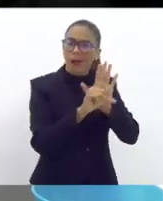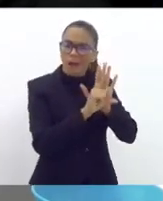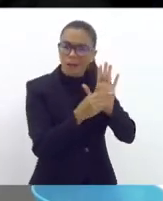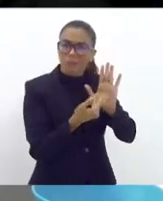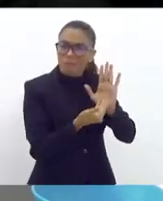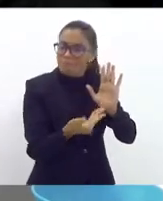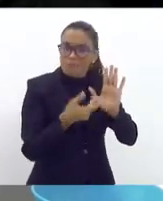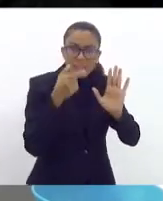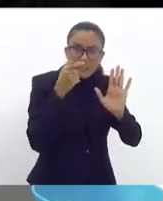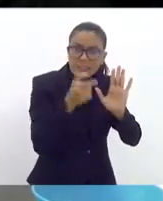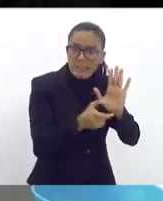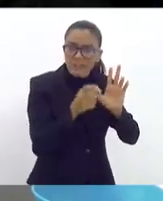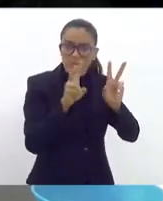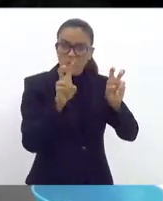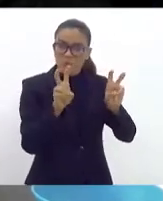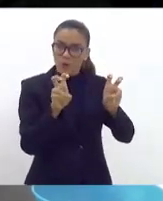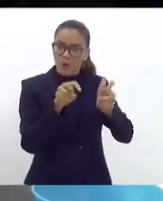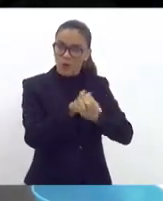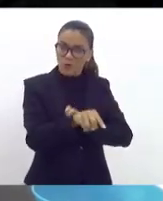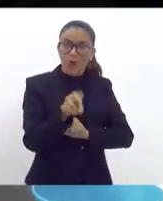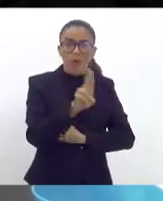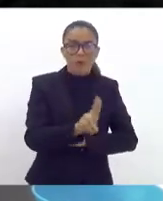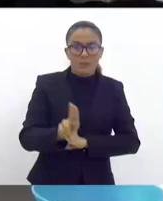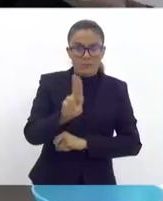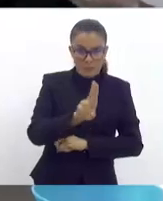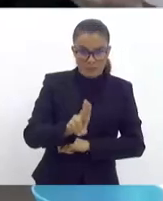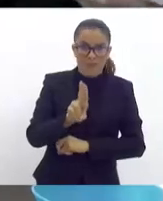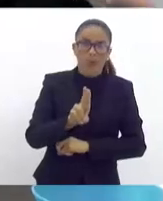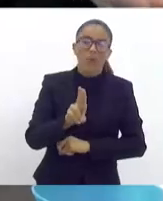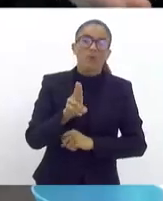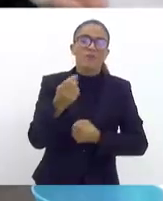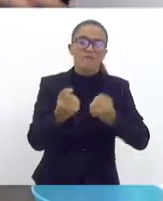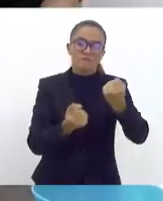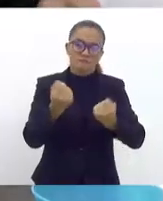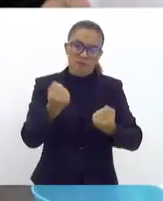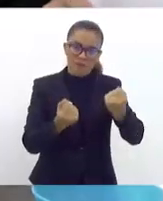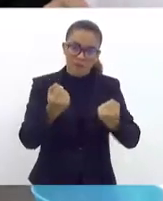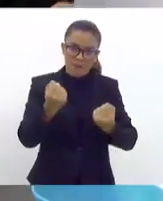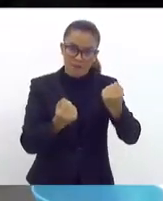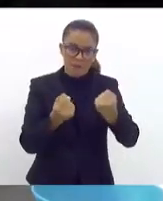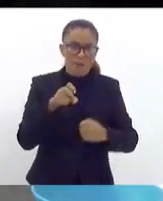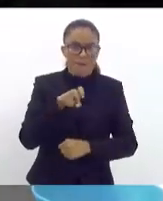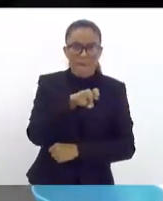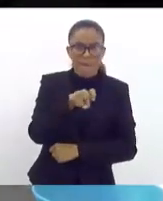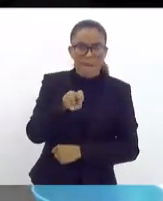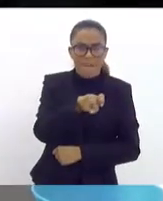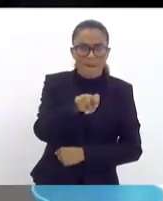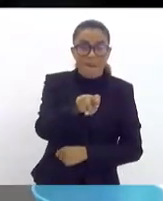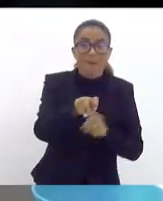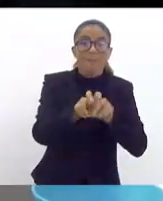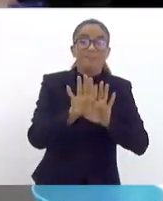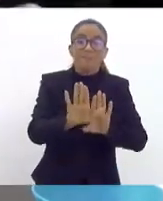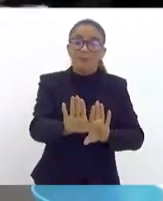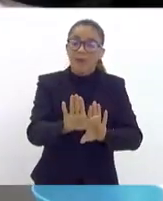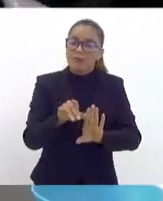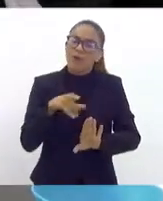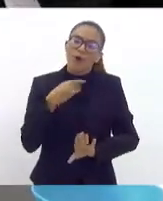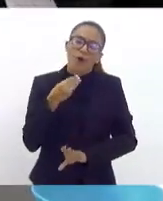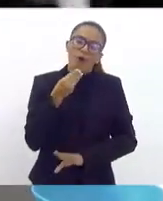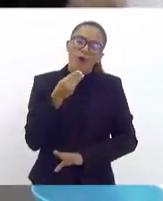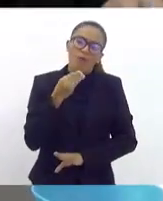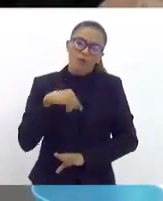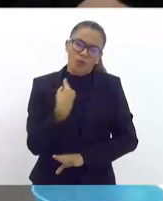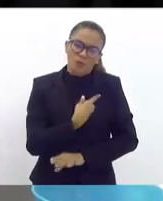em relação a essa questão da utilização desse tipo de veículo é mas evidentemente que a gente vai ter